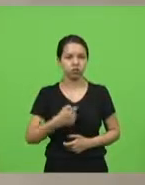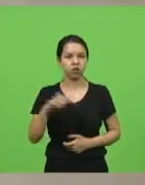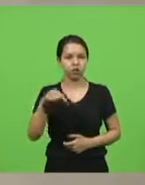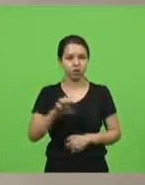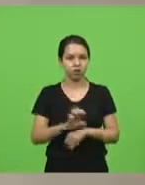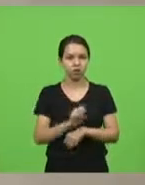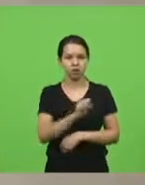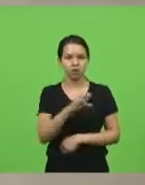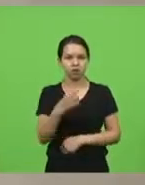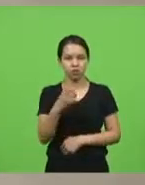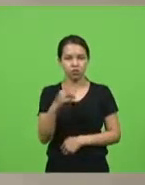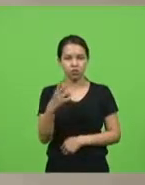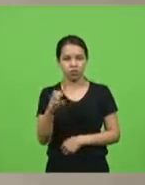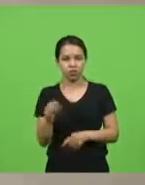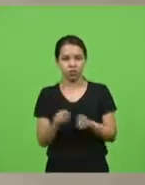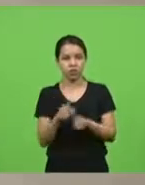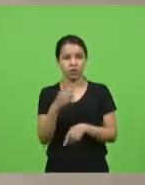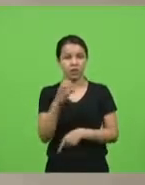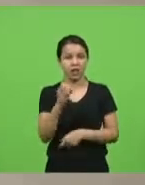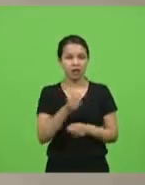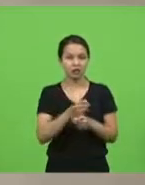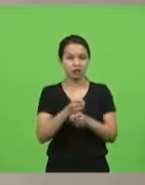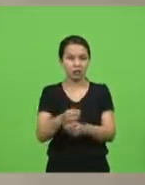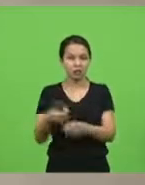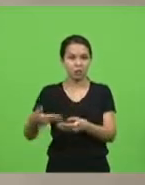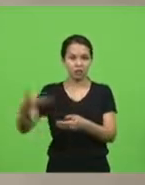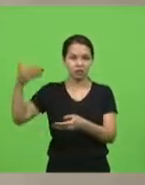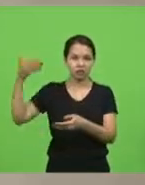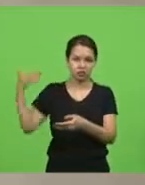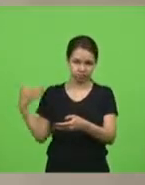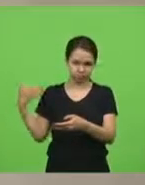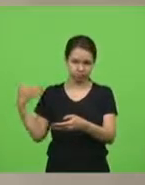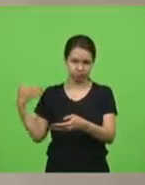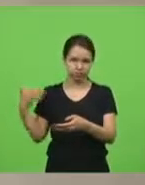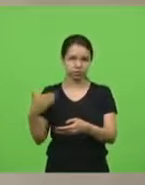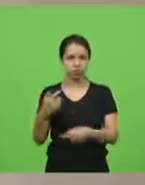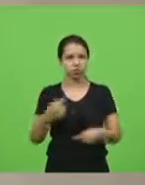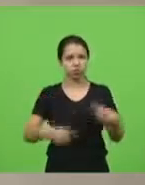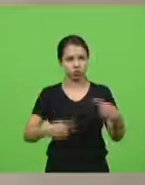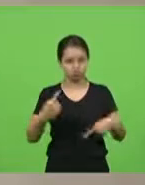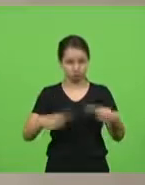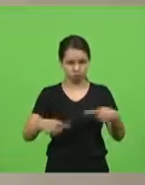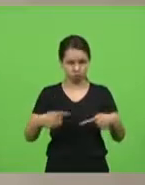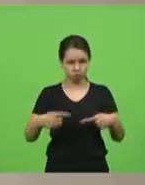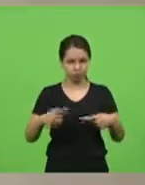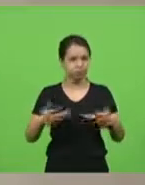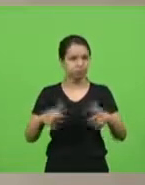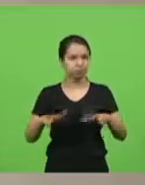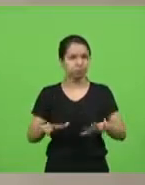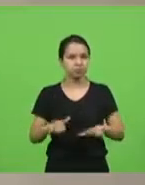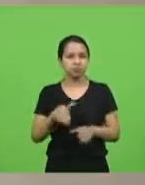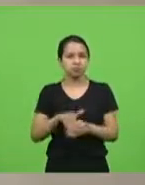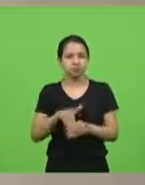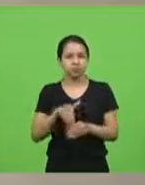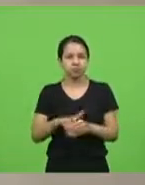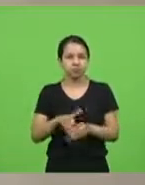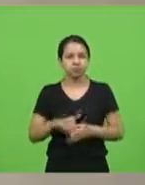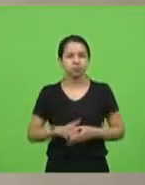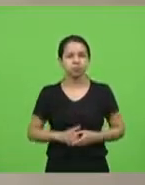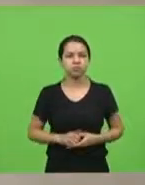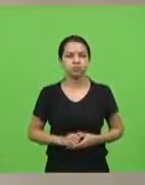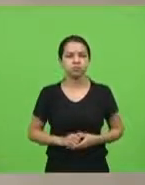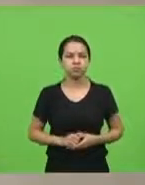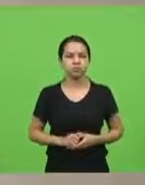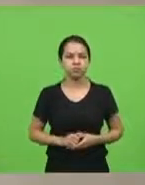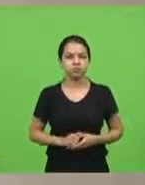e nos 10 anos anteriores. Em discussão, não havendo quem queira discutir, em votação, deputados que aprovam permanência como se encontra,